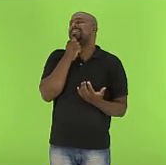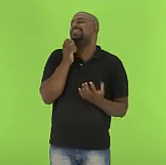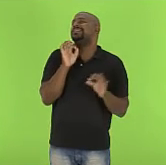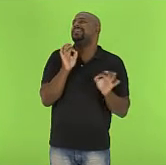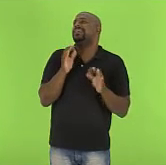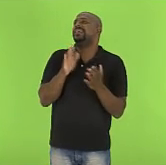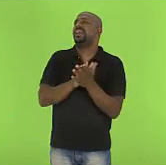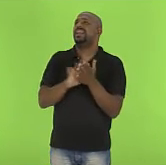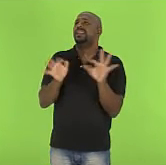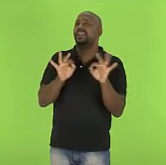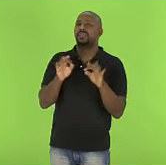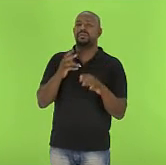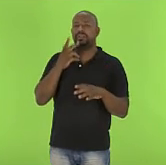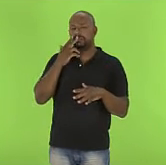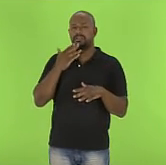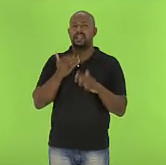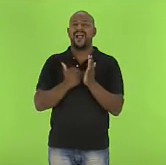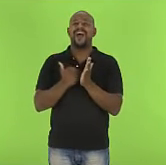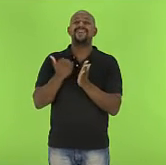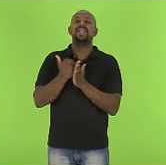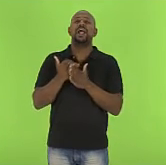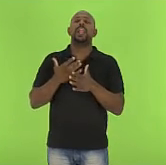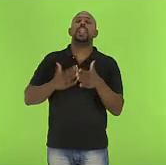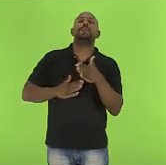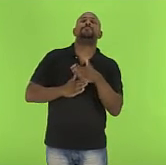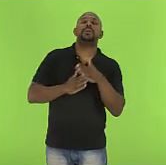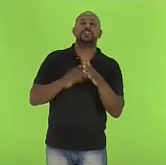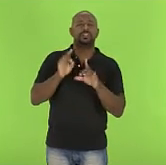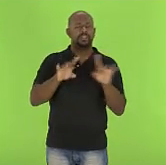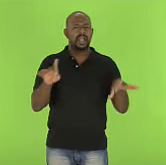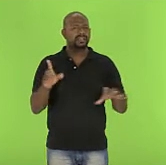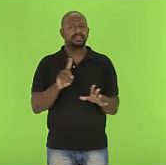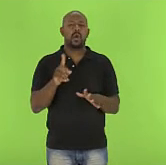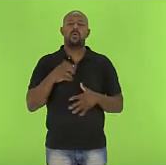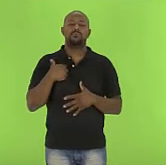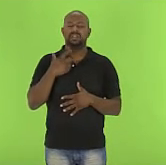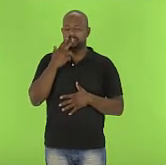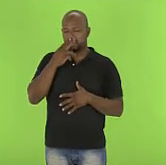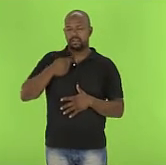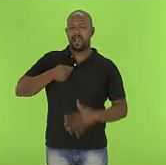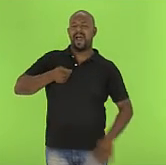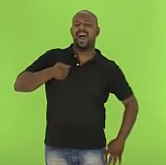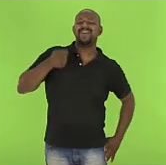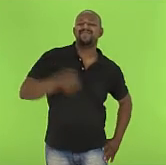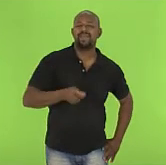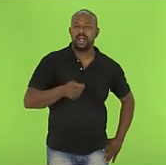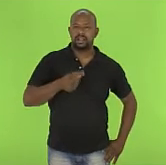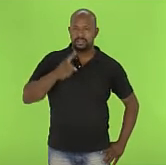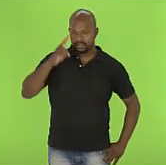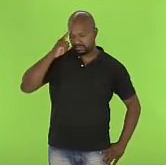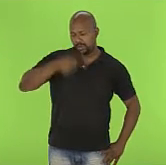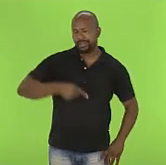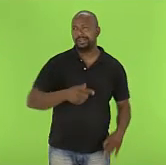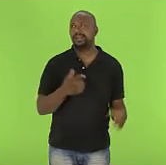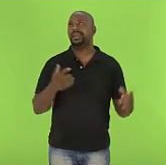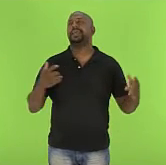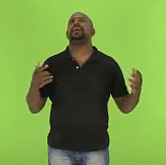sem ninguém ultrapassando o limite de ninguém, ou mesmo impondo,